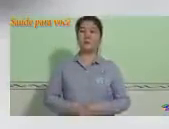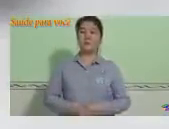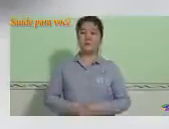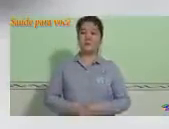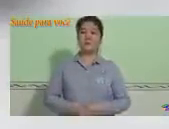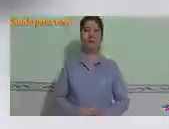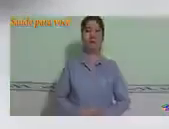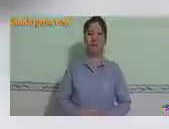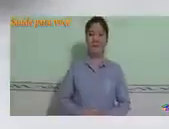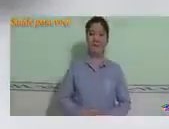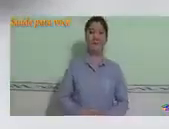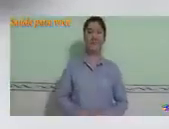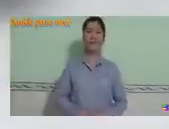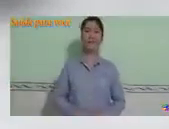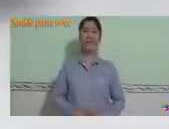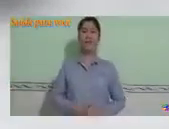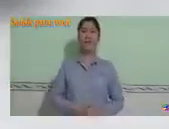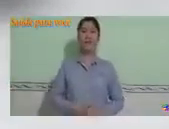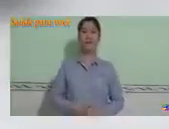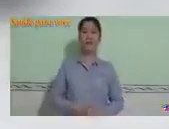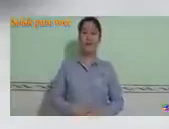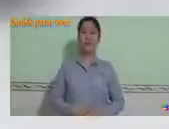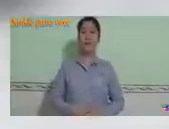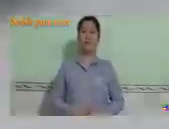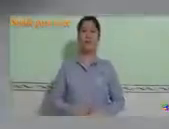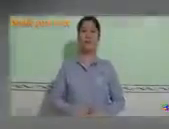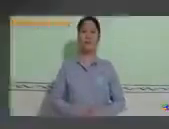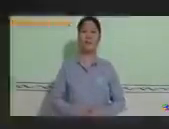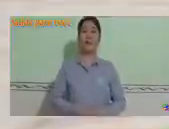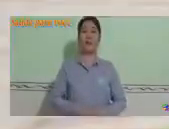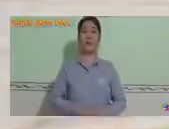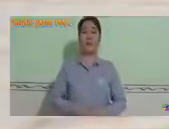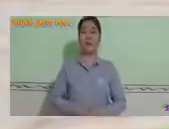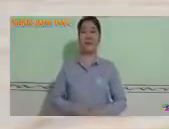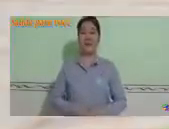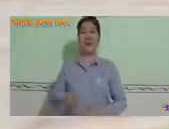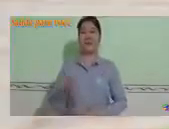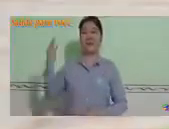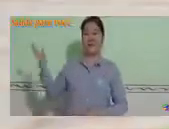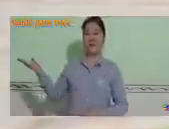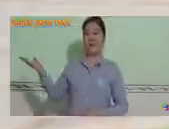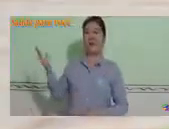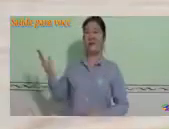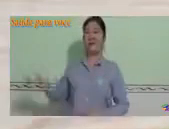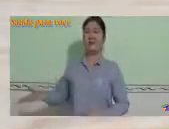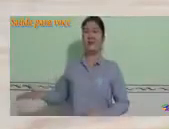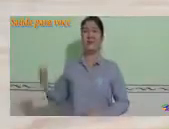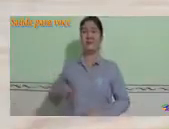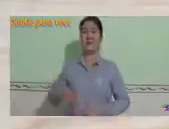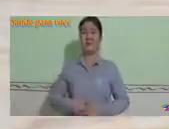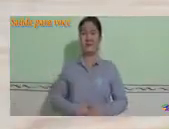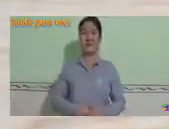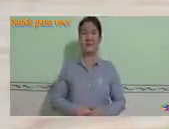e NOSDE 9 a 13 anos 2.1200 miligramas ponto e vírgula MN e NASDE 9